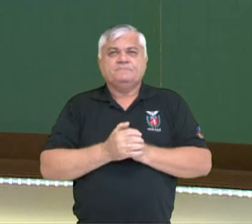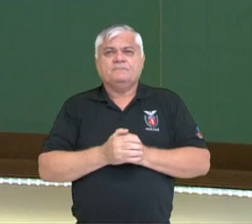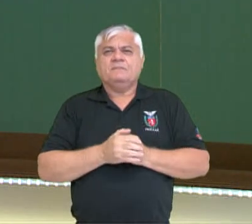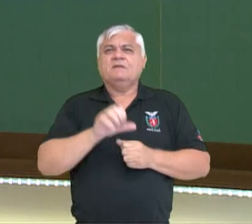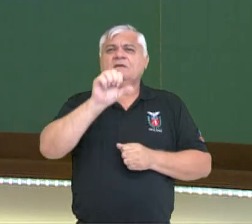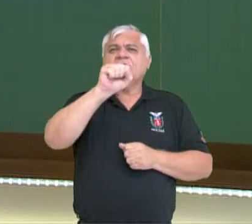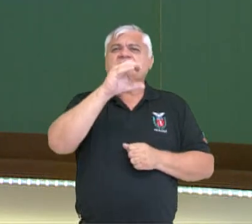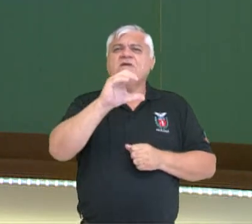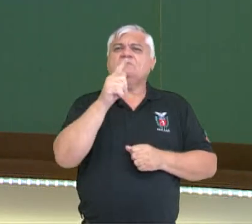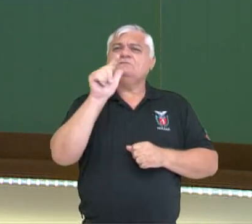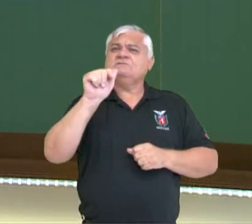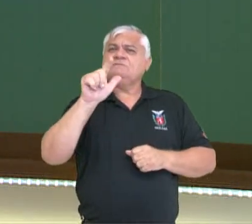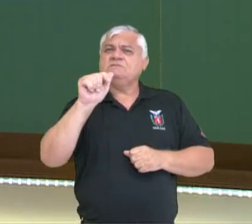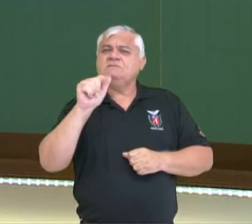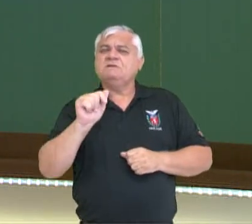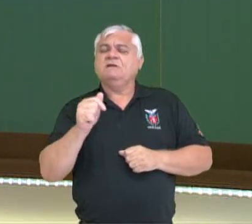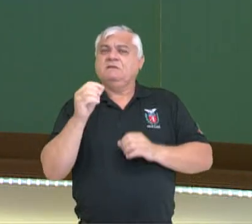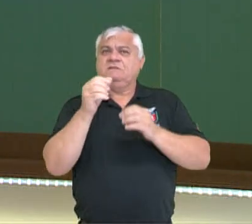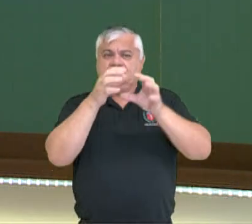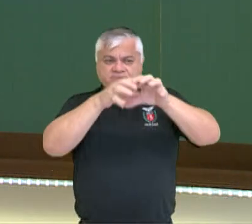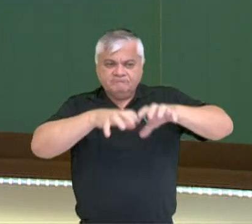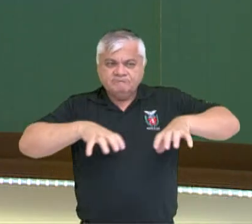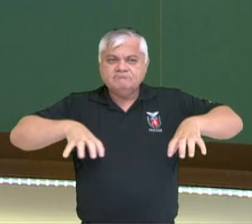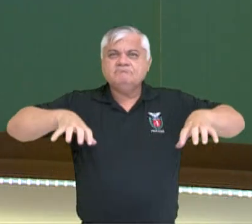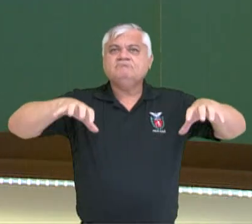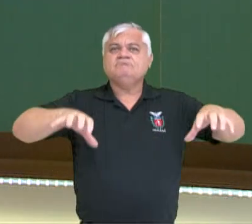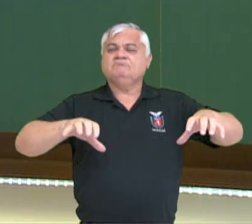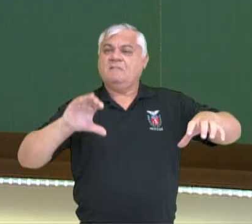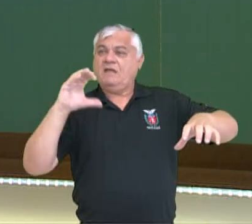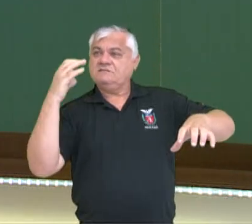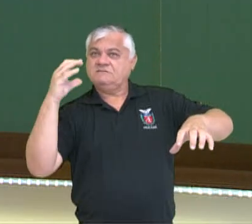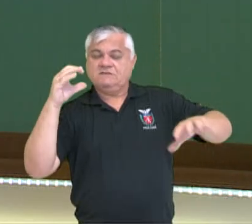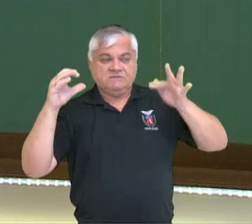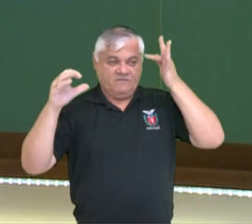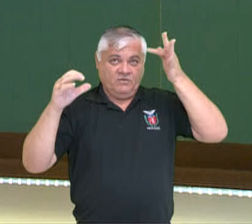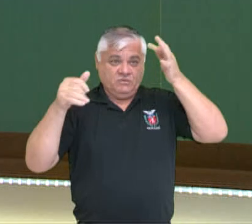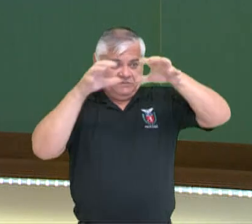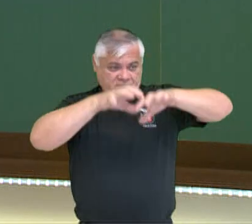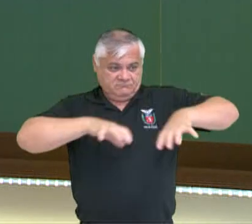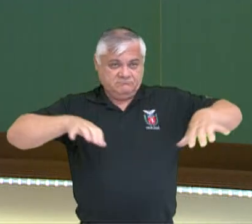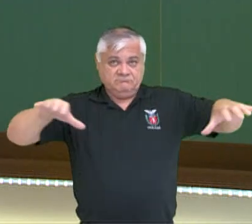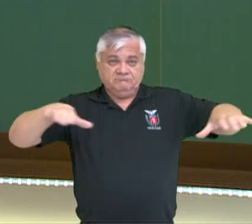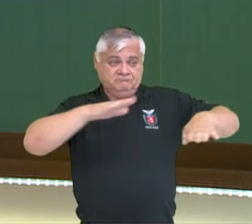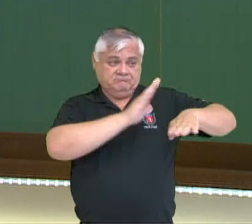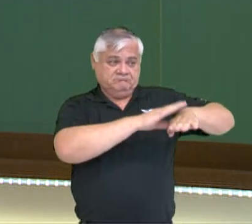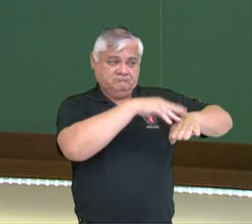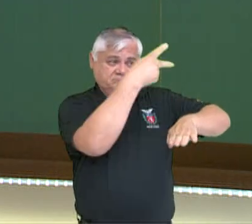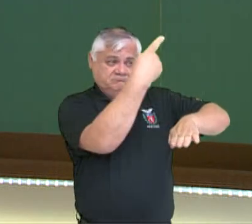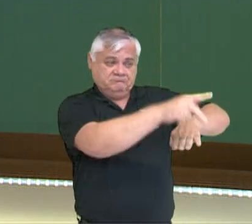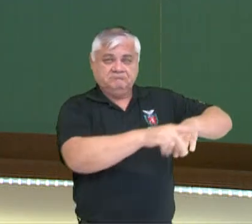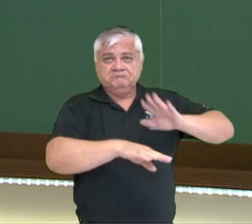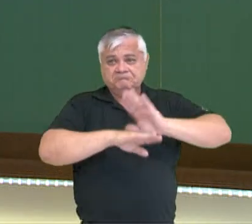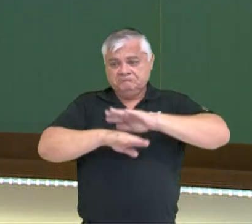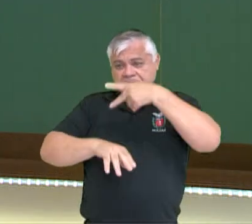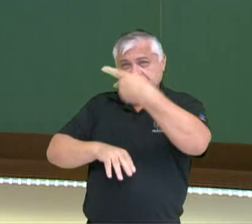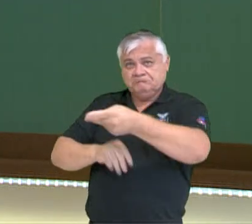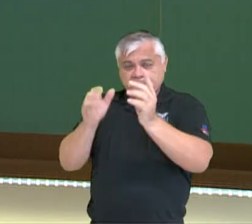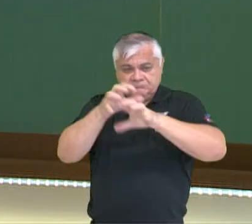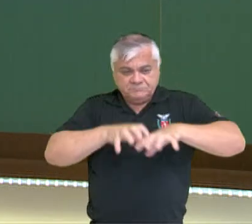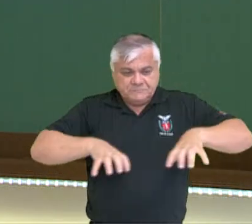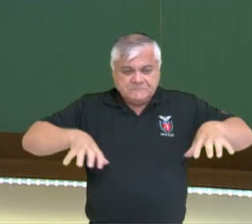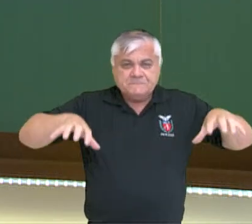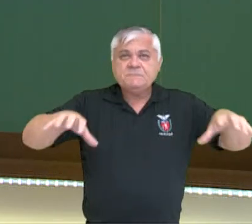XVII, ciência e filosofia se separam, passam a ser conhecimentos autônomos, né? Século XVII a gente tem então